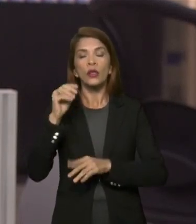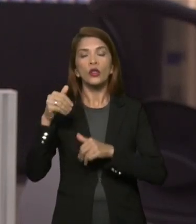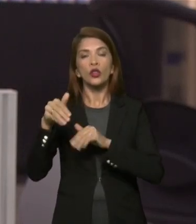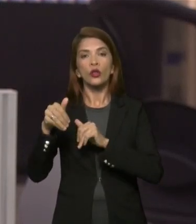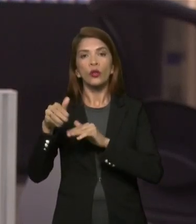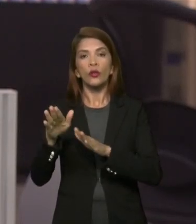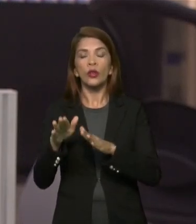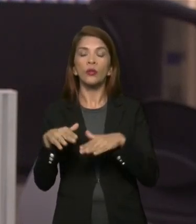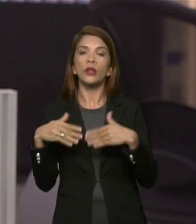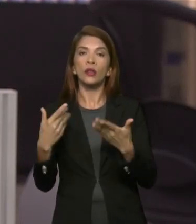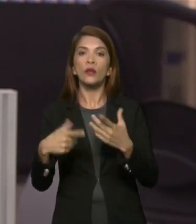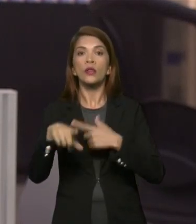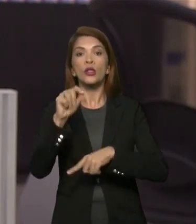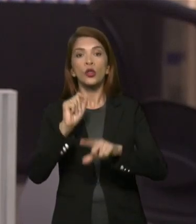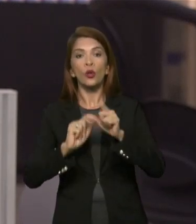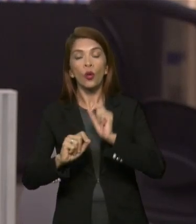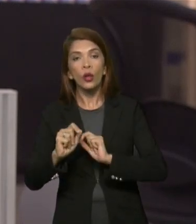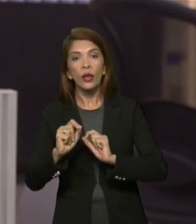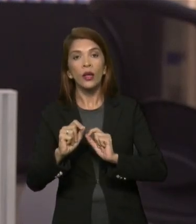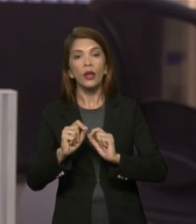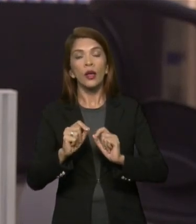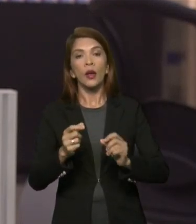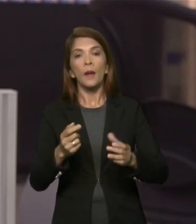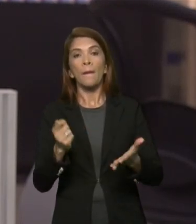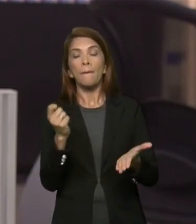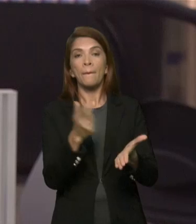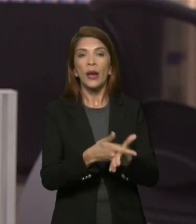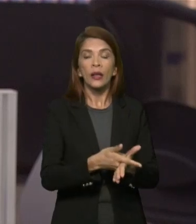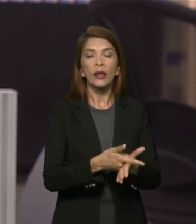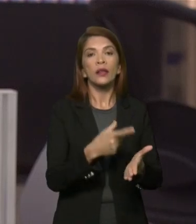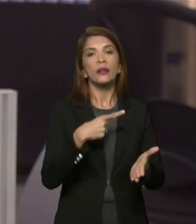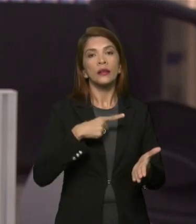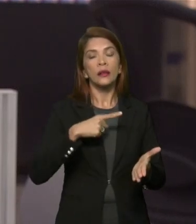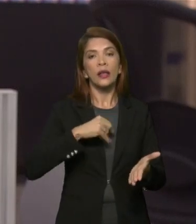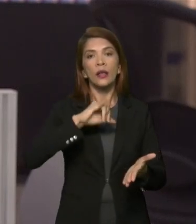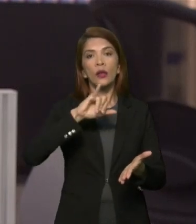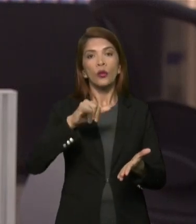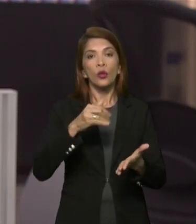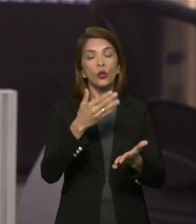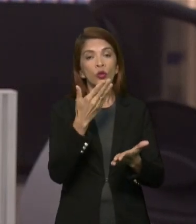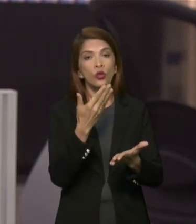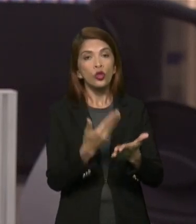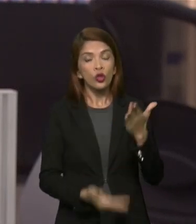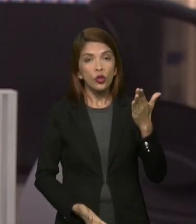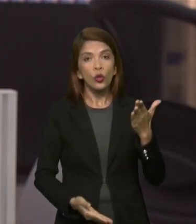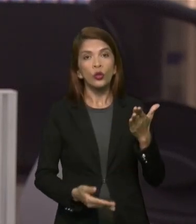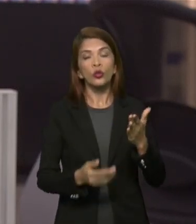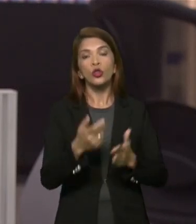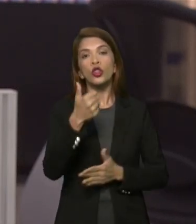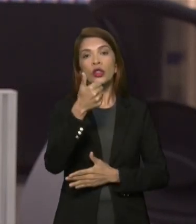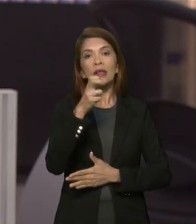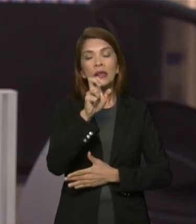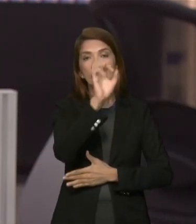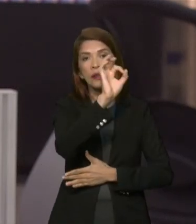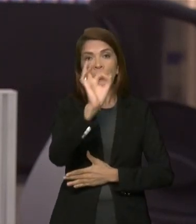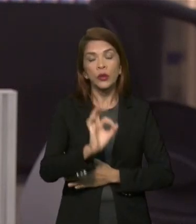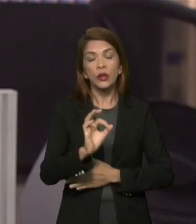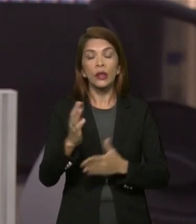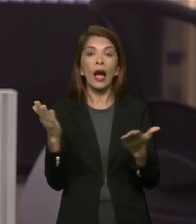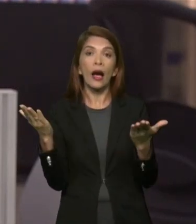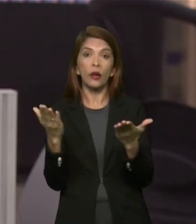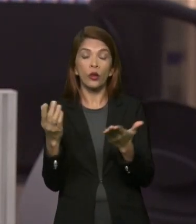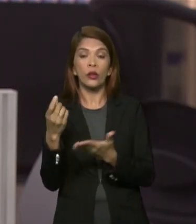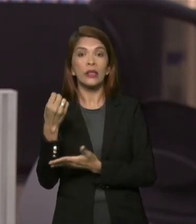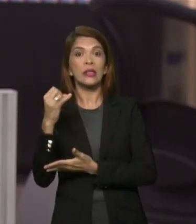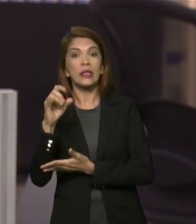contribuintes que optaram em pagar em cota única, o desconto será de 15%. Para os que optaram pelo pagamento parcelado,